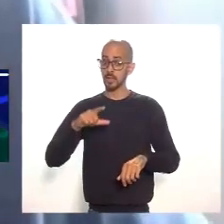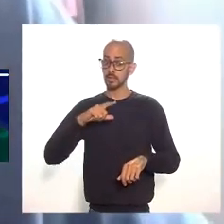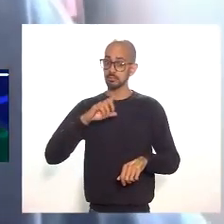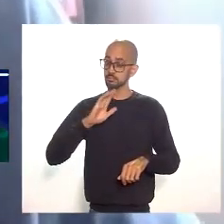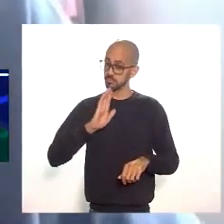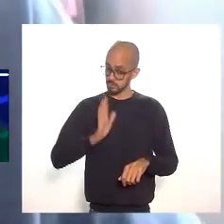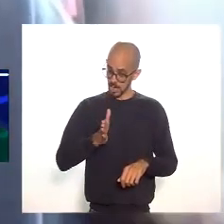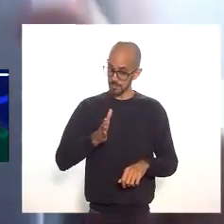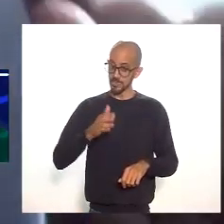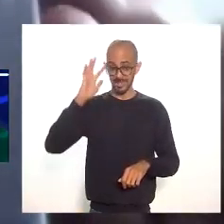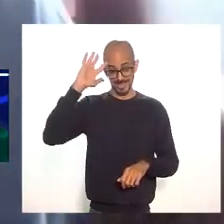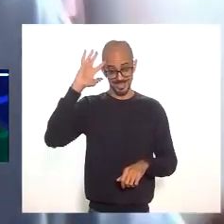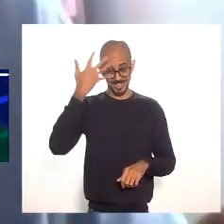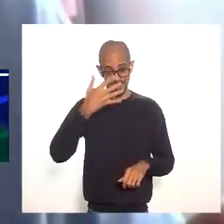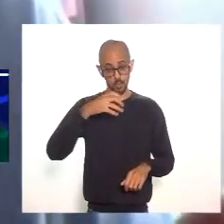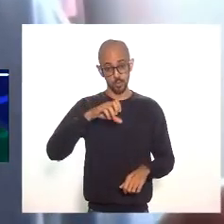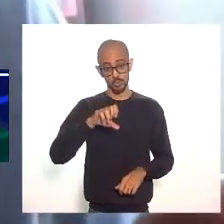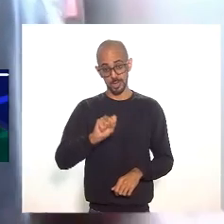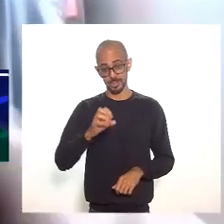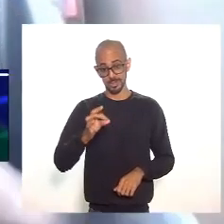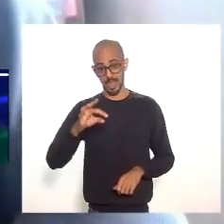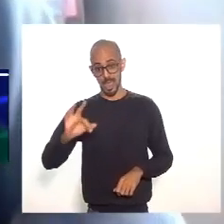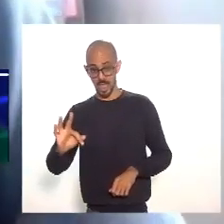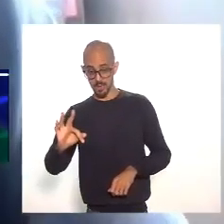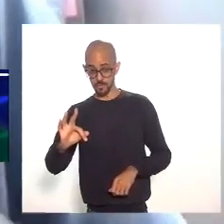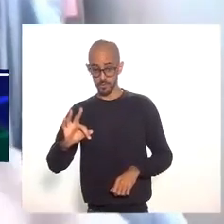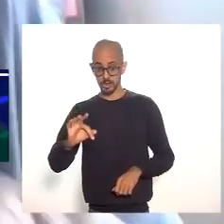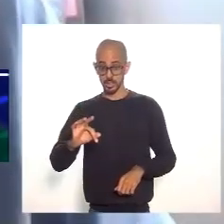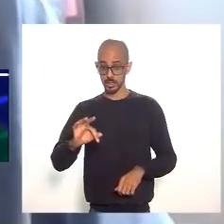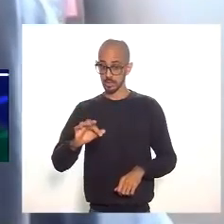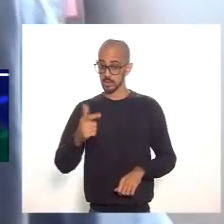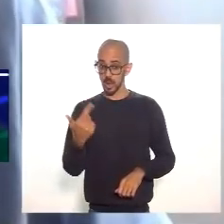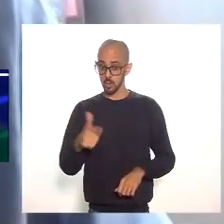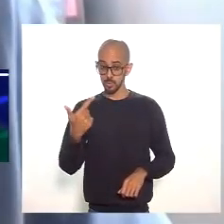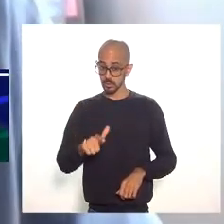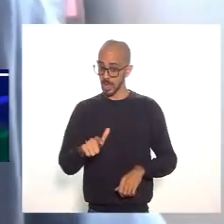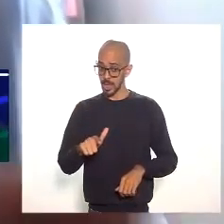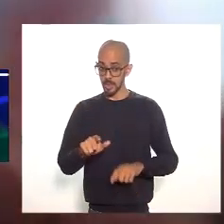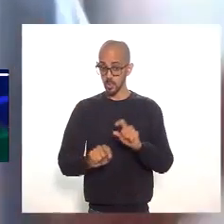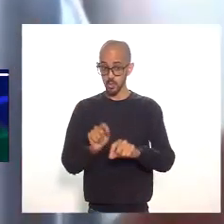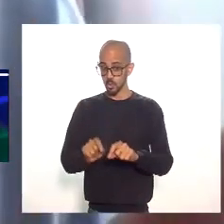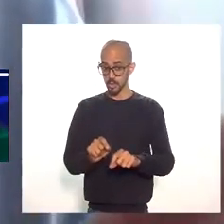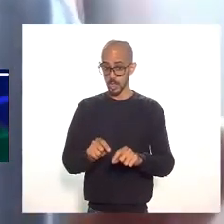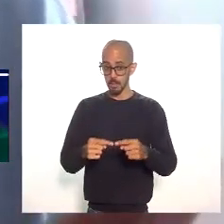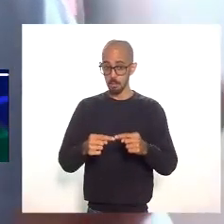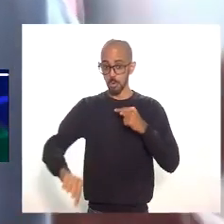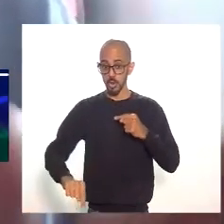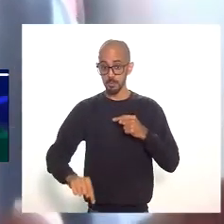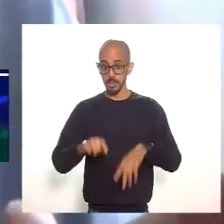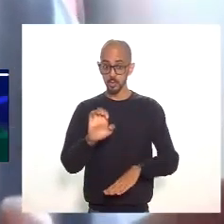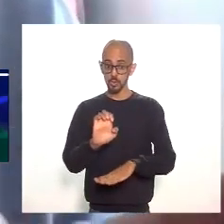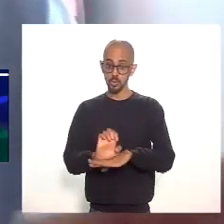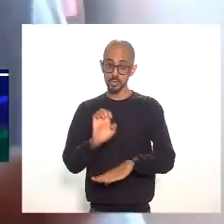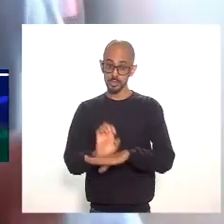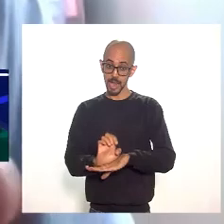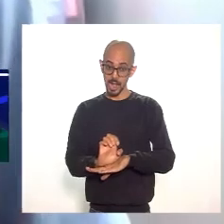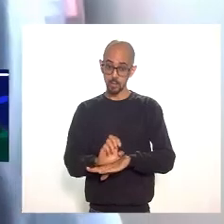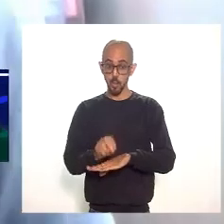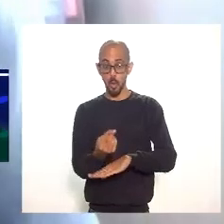Supremo, nada impede que um estado ou um município autorize com as